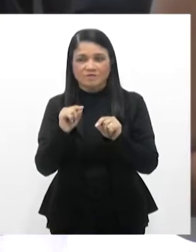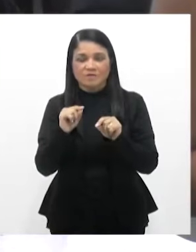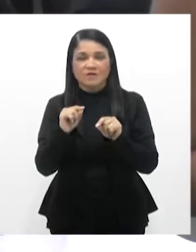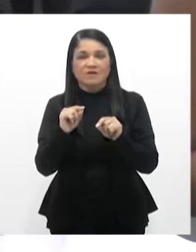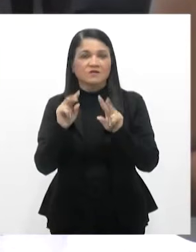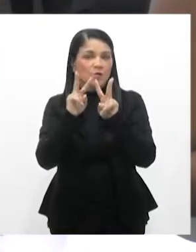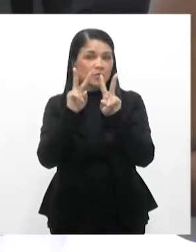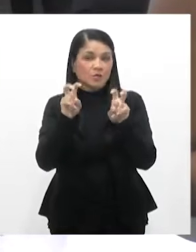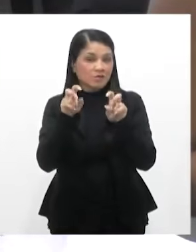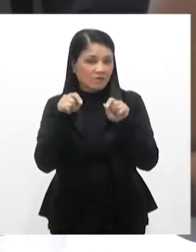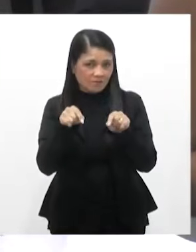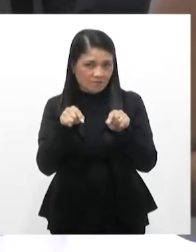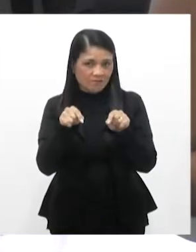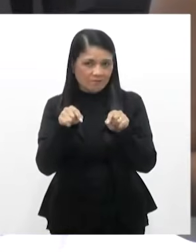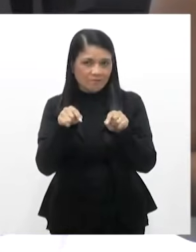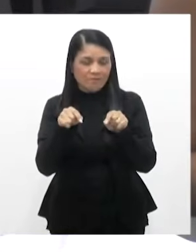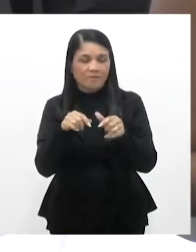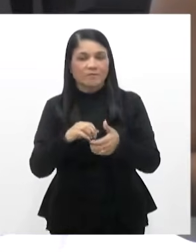questão.